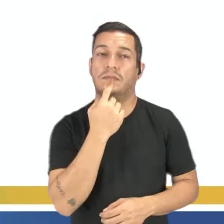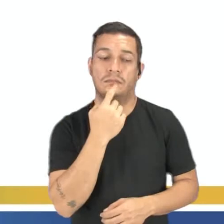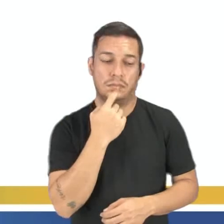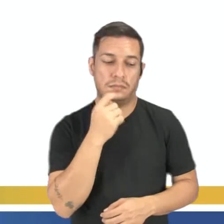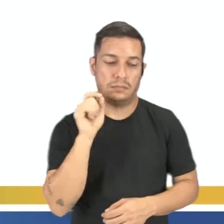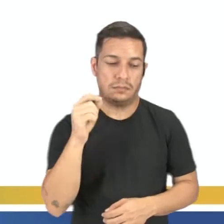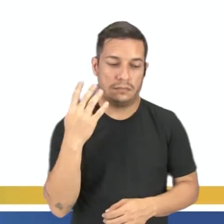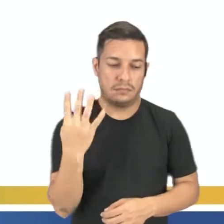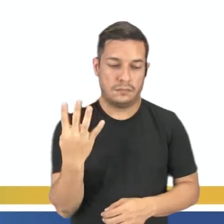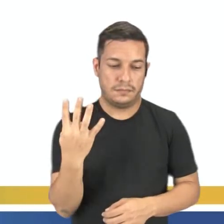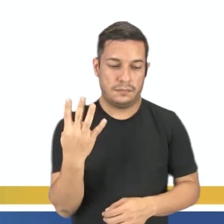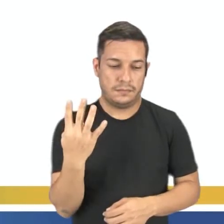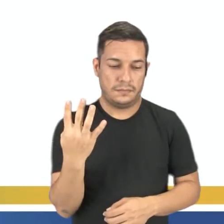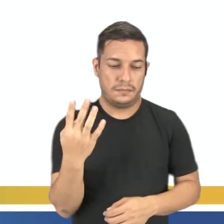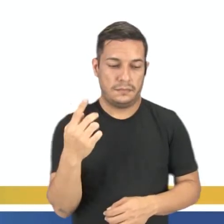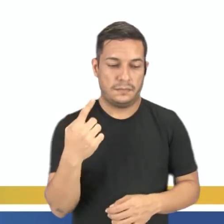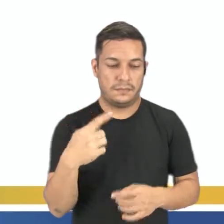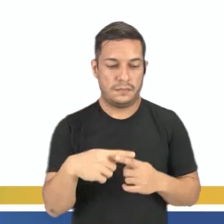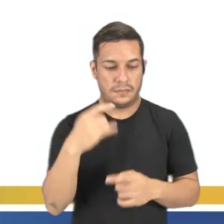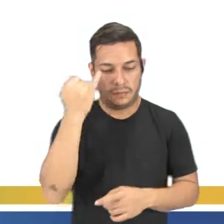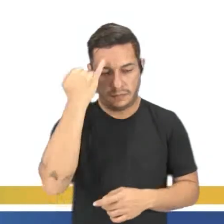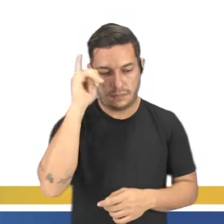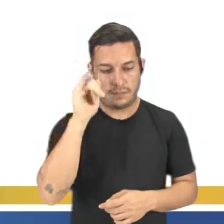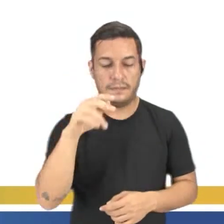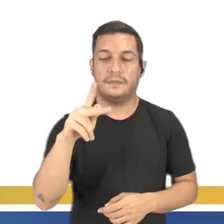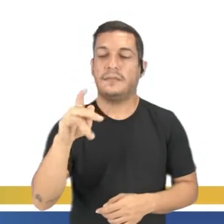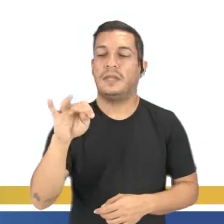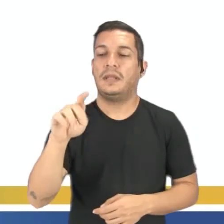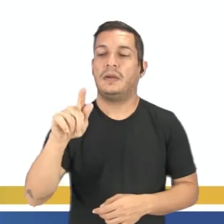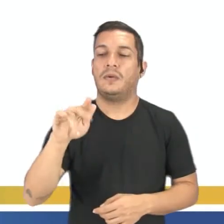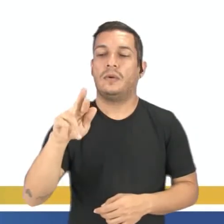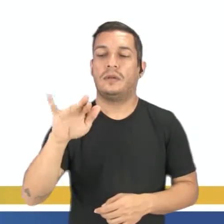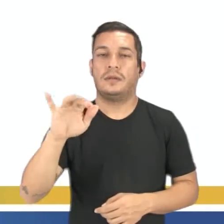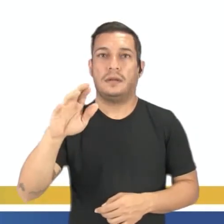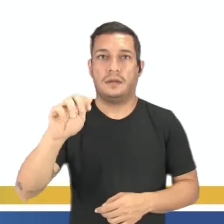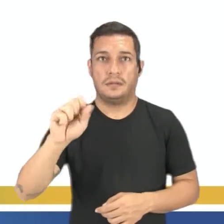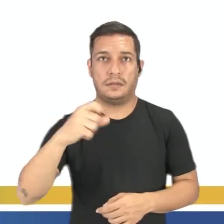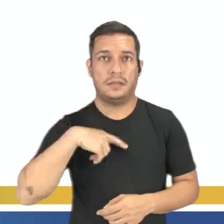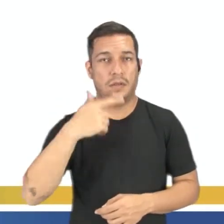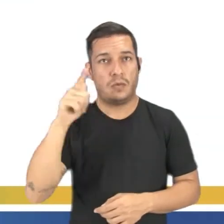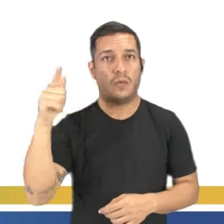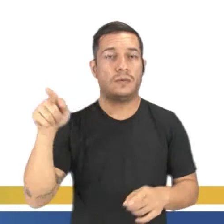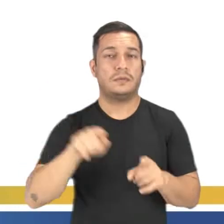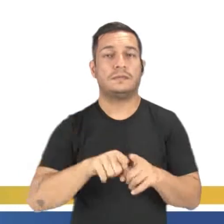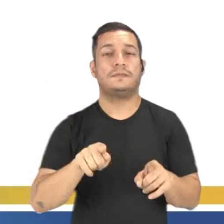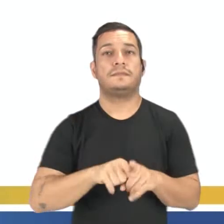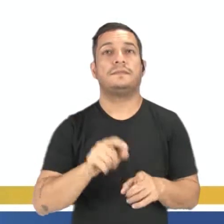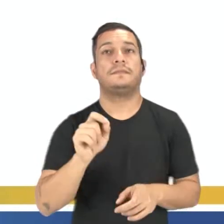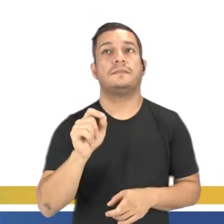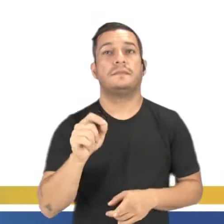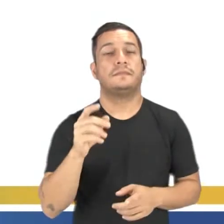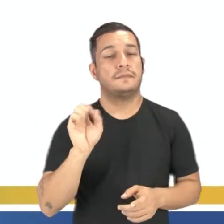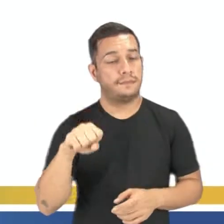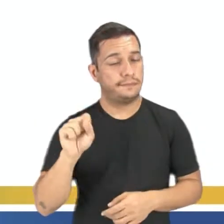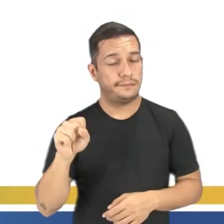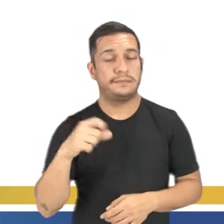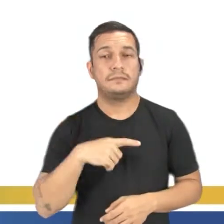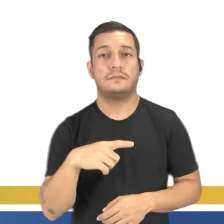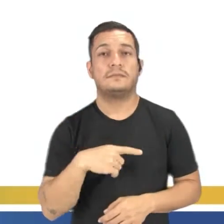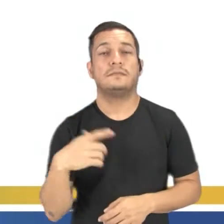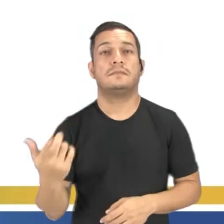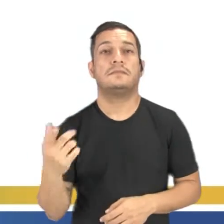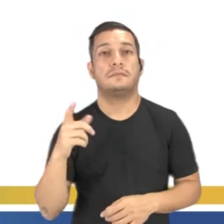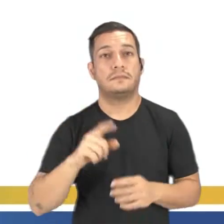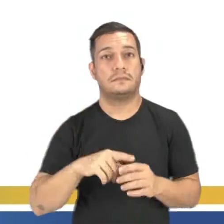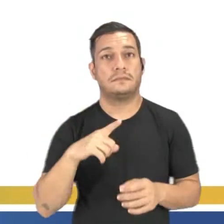aqui será 4, justamente pela ideia das ternas pitagóricas. Existem outras ternas pitagóricas? Sim,